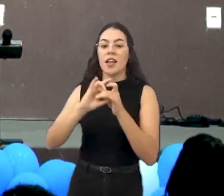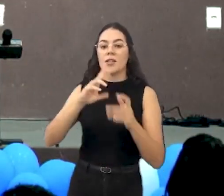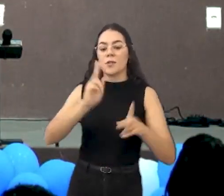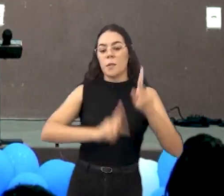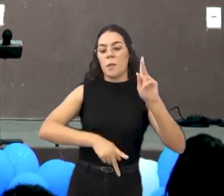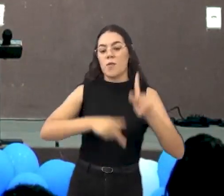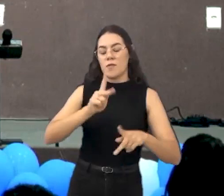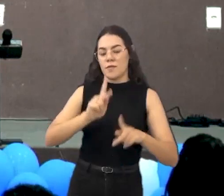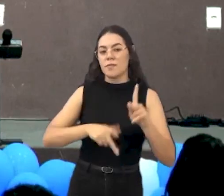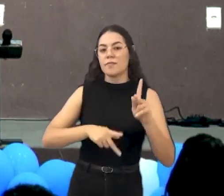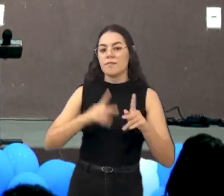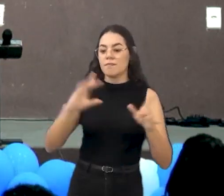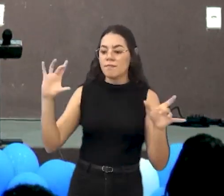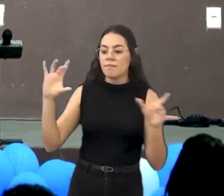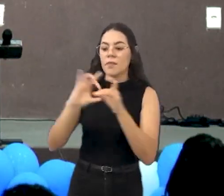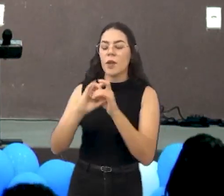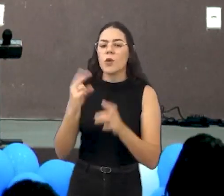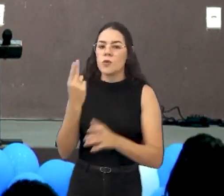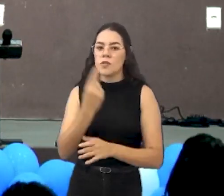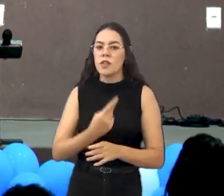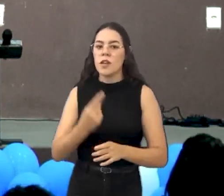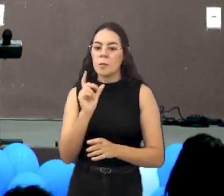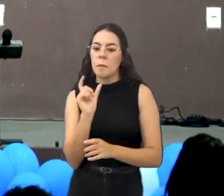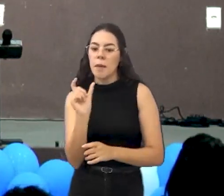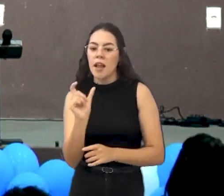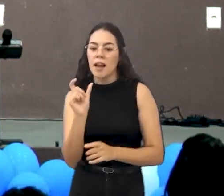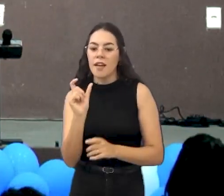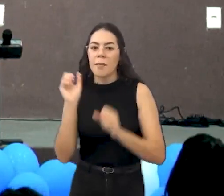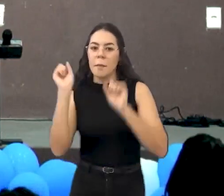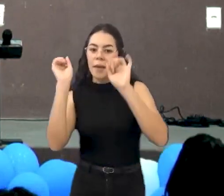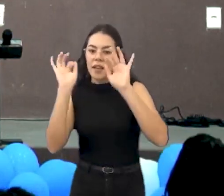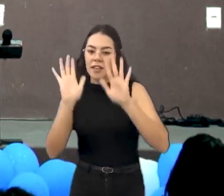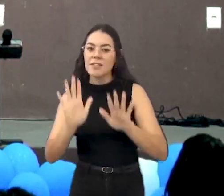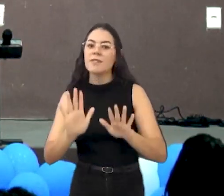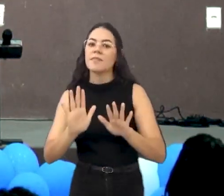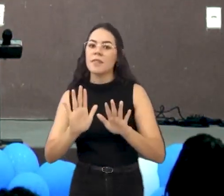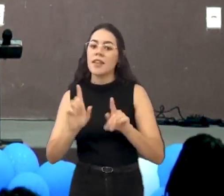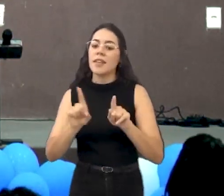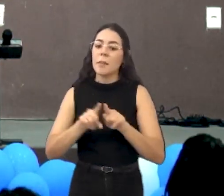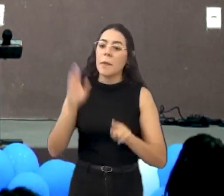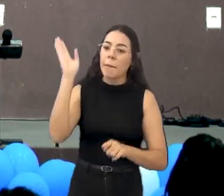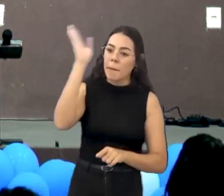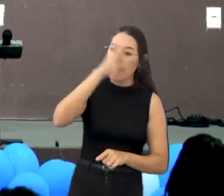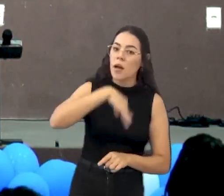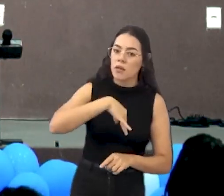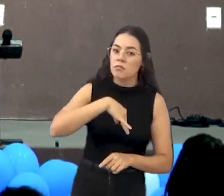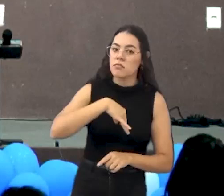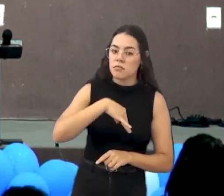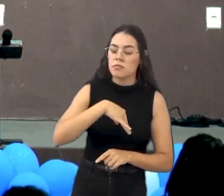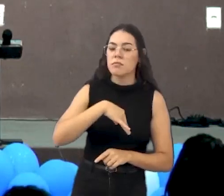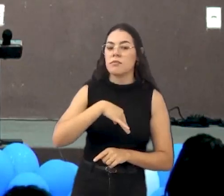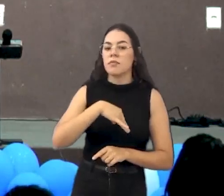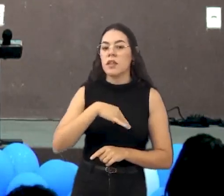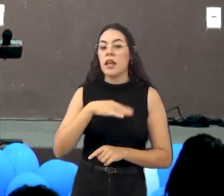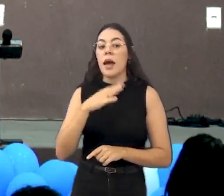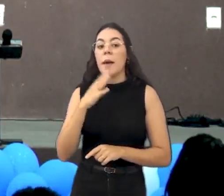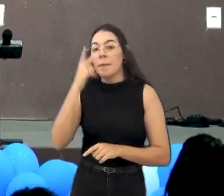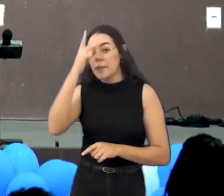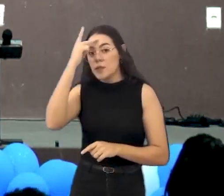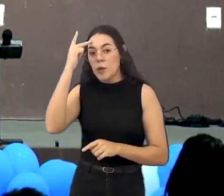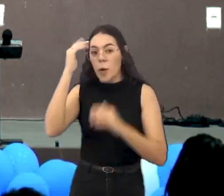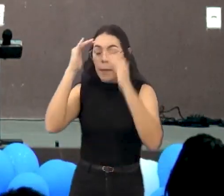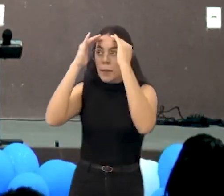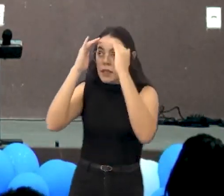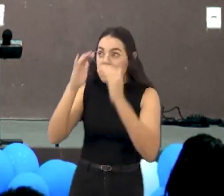povo, por meio de expressões de bênção e maldição. Quem obedecesse ao